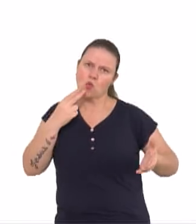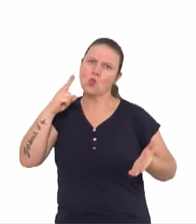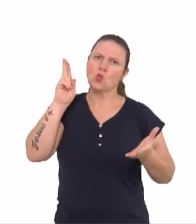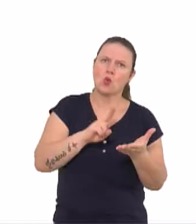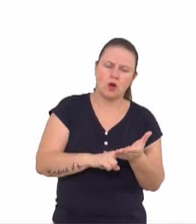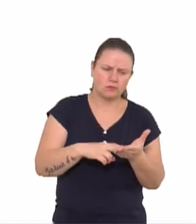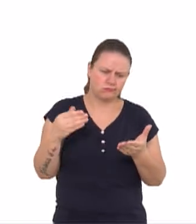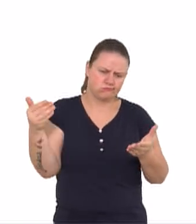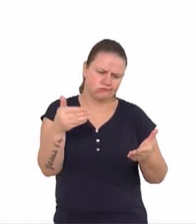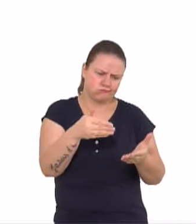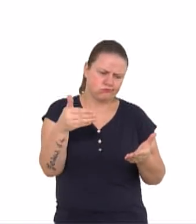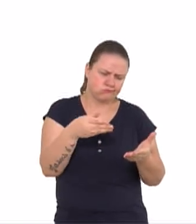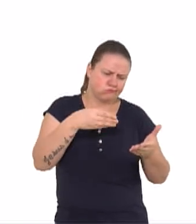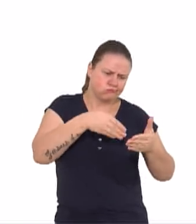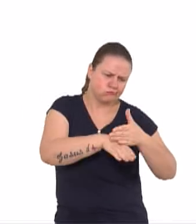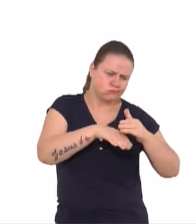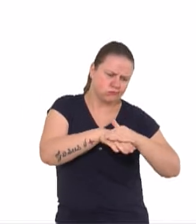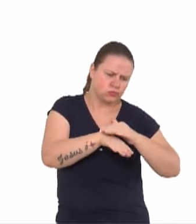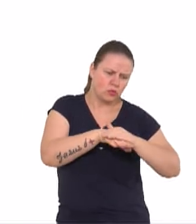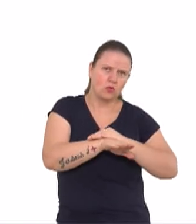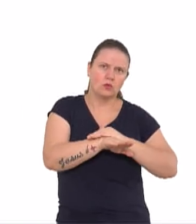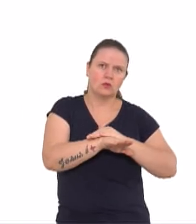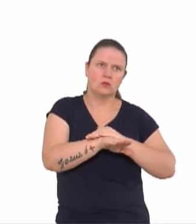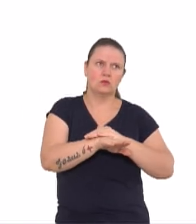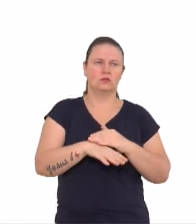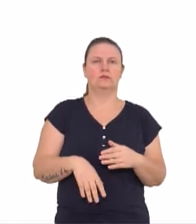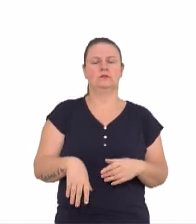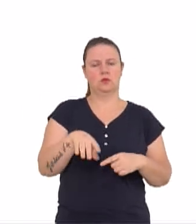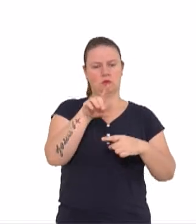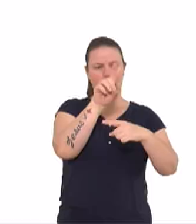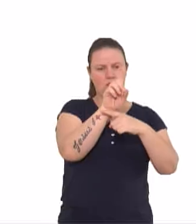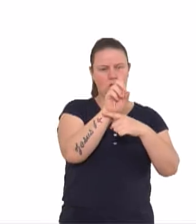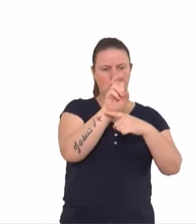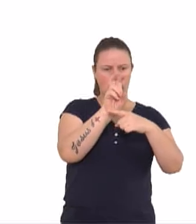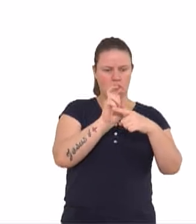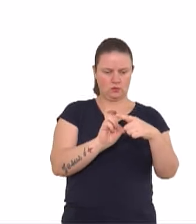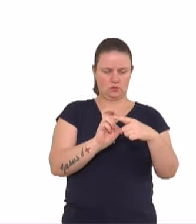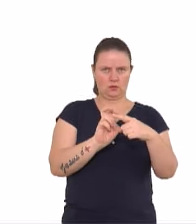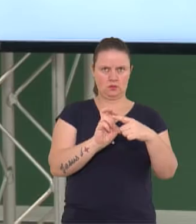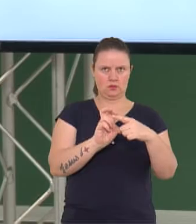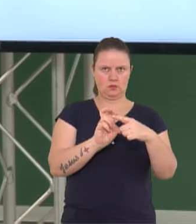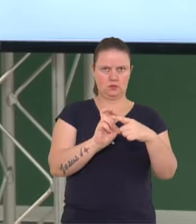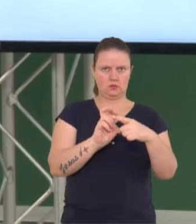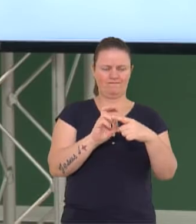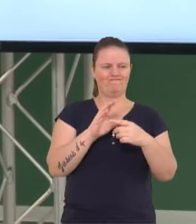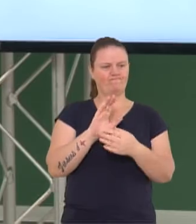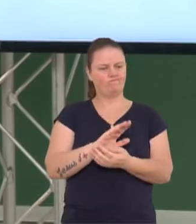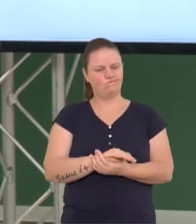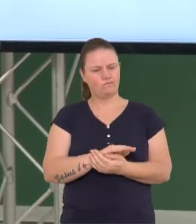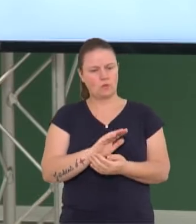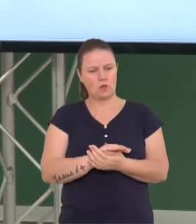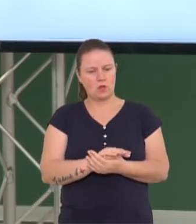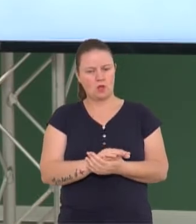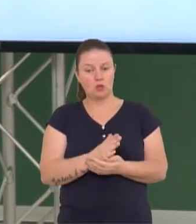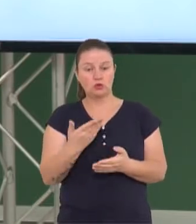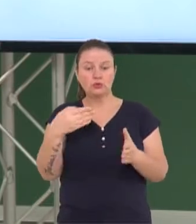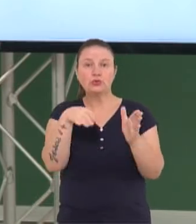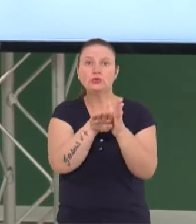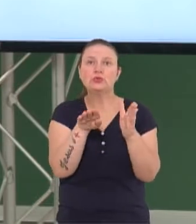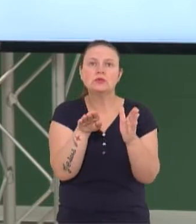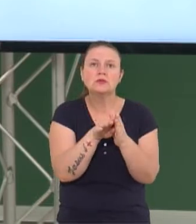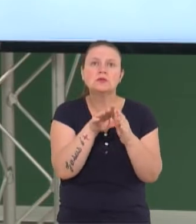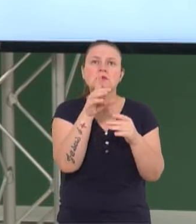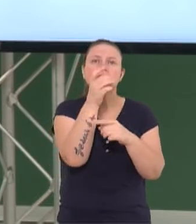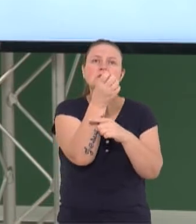entregue no primeiro andar. Peraí, 1/5. Se são 65 cartas, elas vão ter que ser divididas